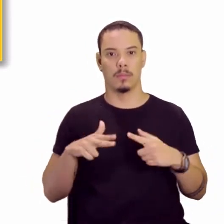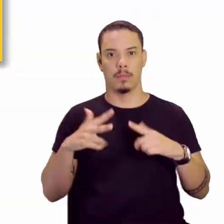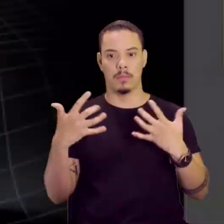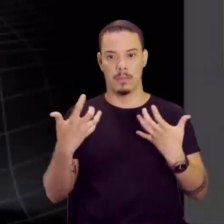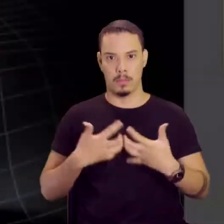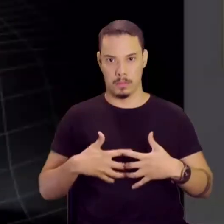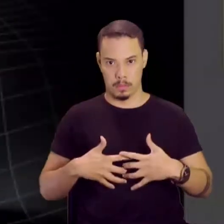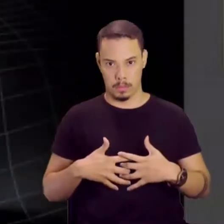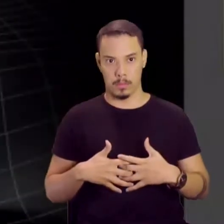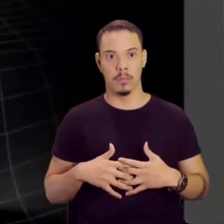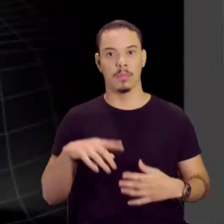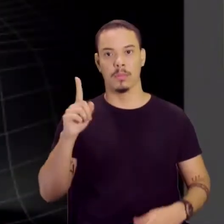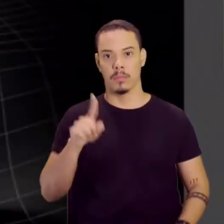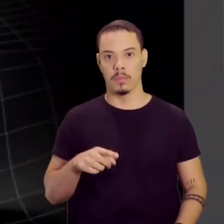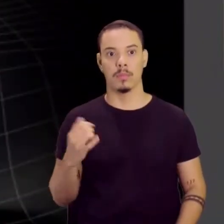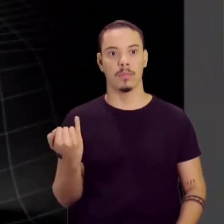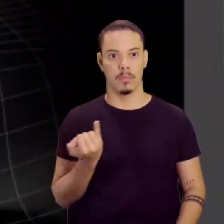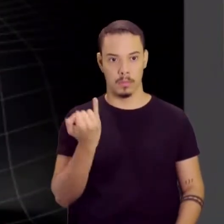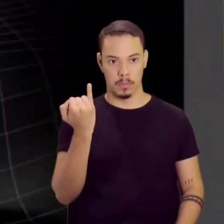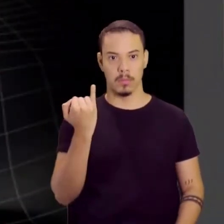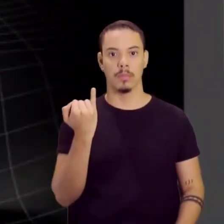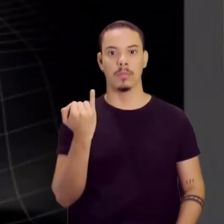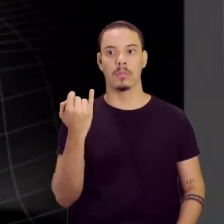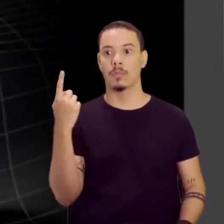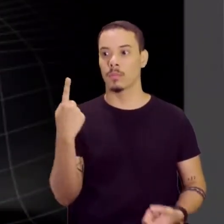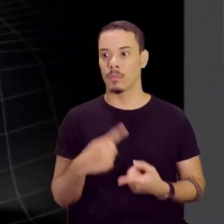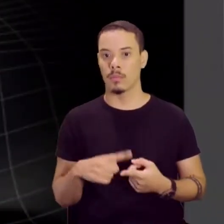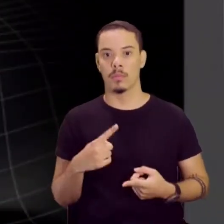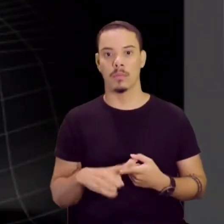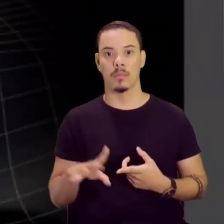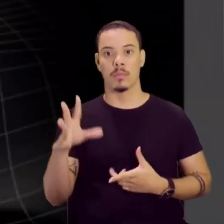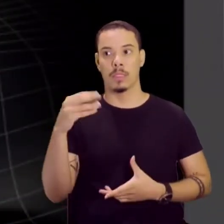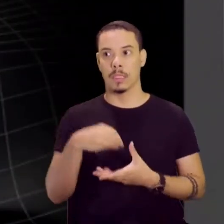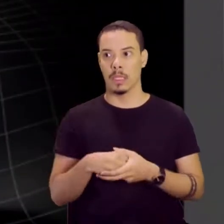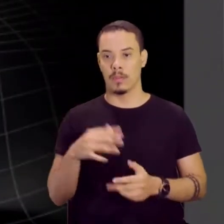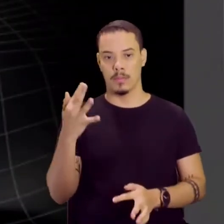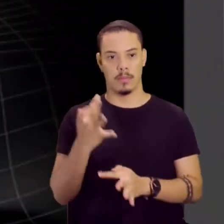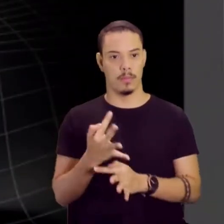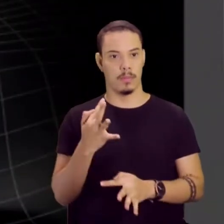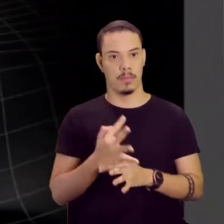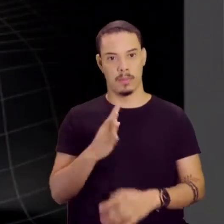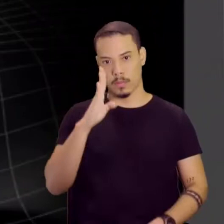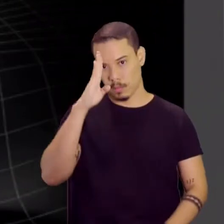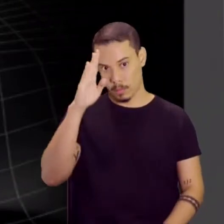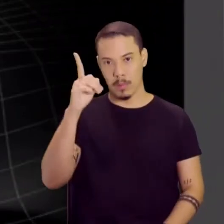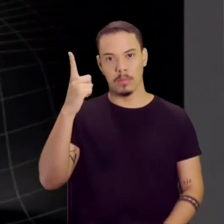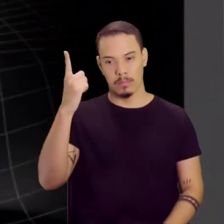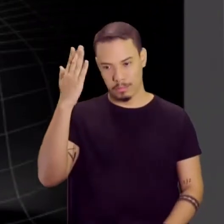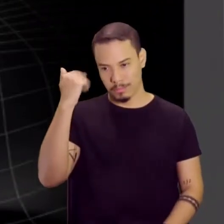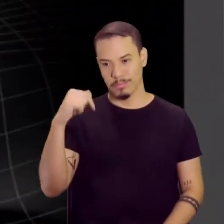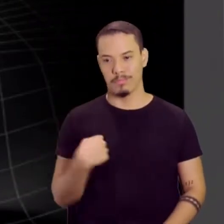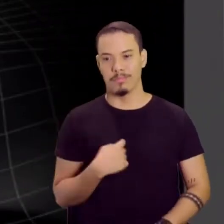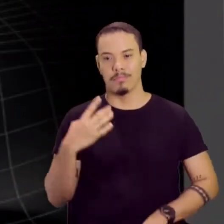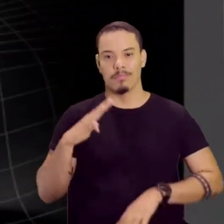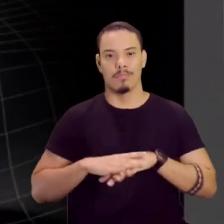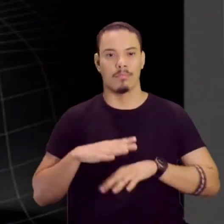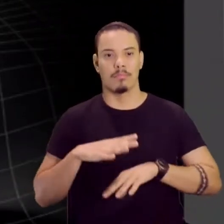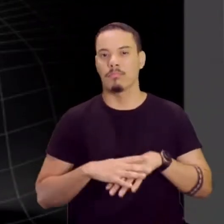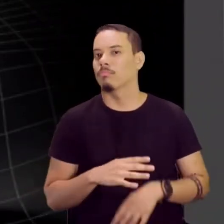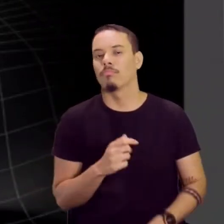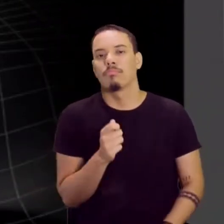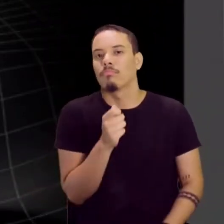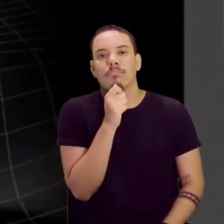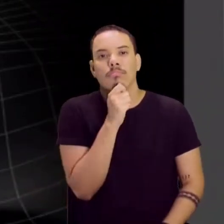né? Exato. Ele é muito importante, viu, pessoal? Aristóteles é muito importante na física. Apesar de ser matemático, na época não tinha bem a física,